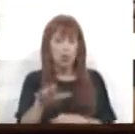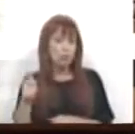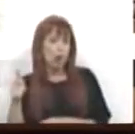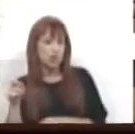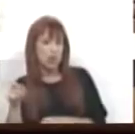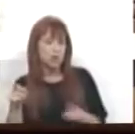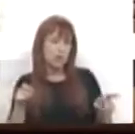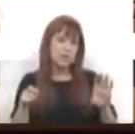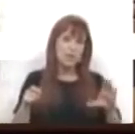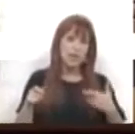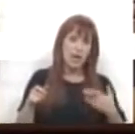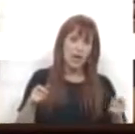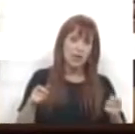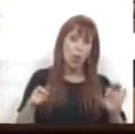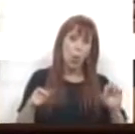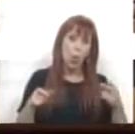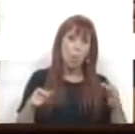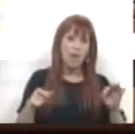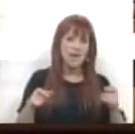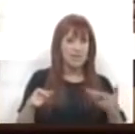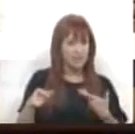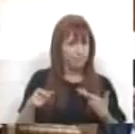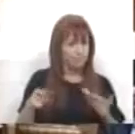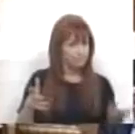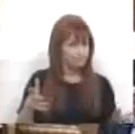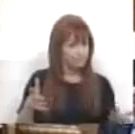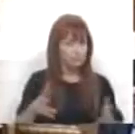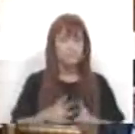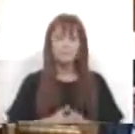o Bloco de Esquerda e o CDS ou o PSD.